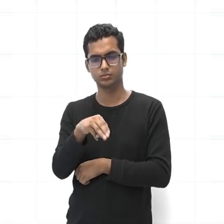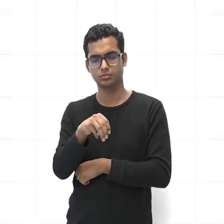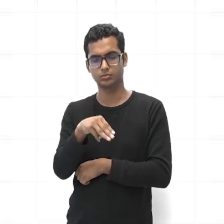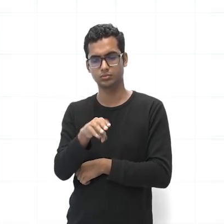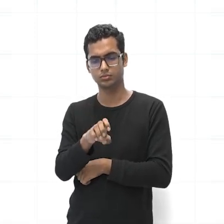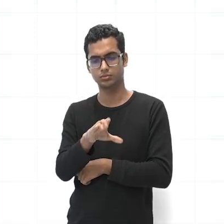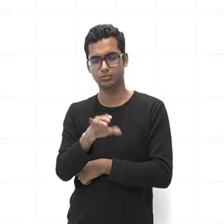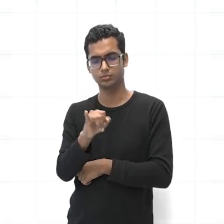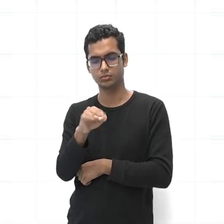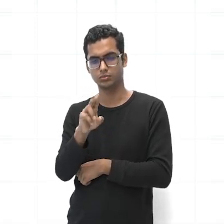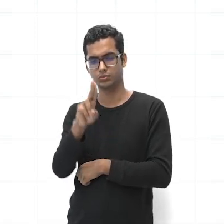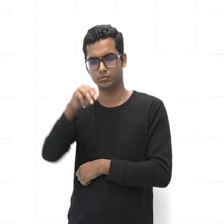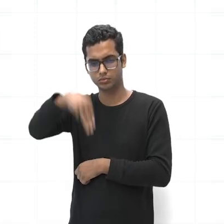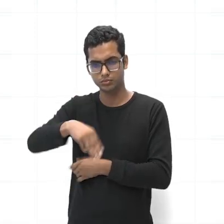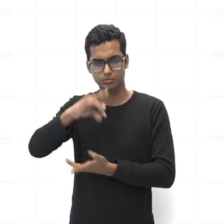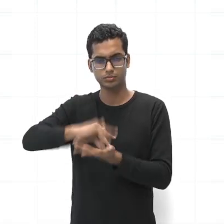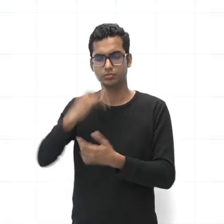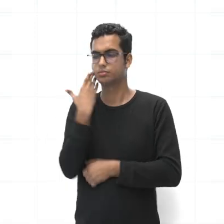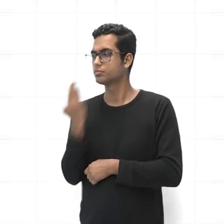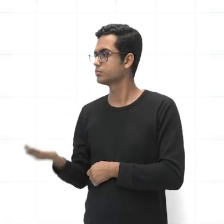de pertinho ali os